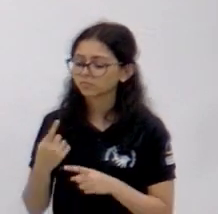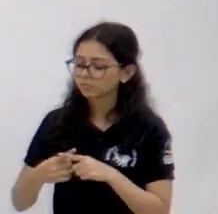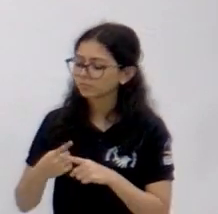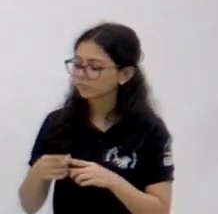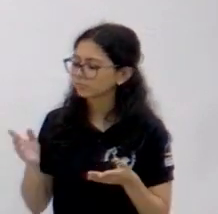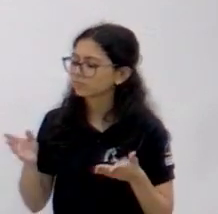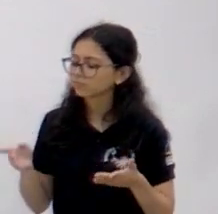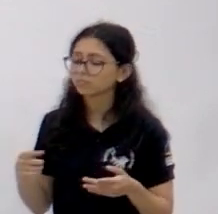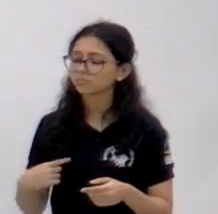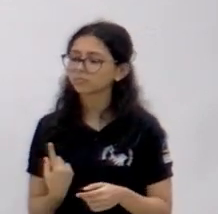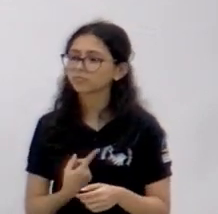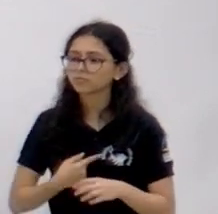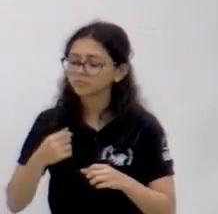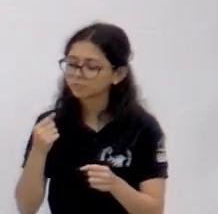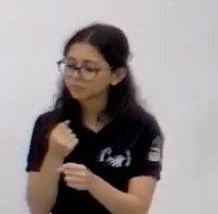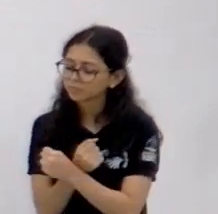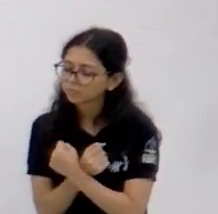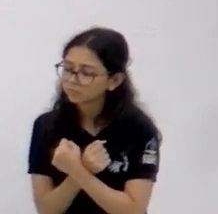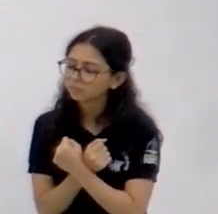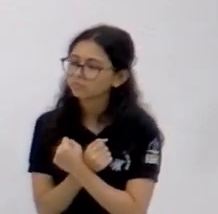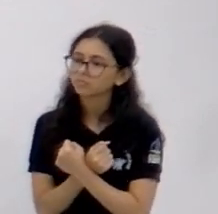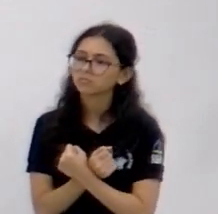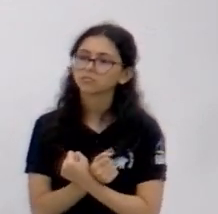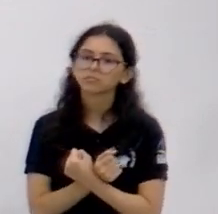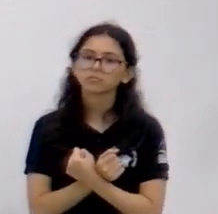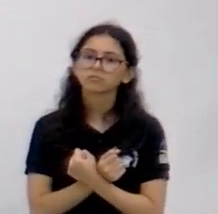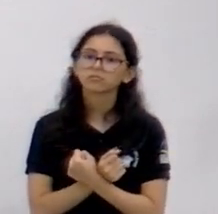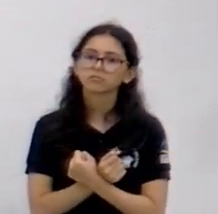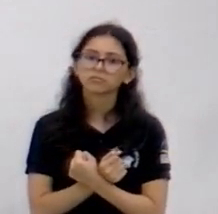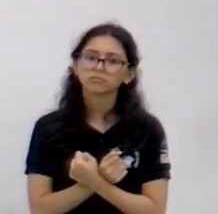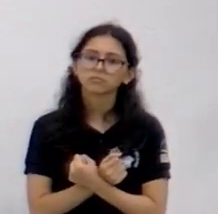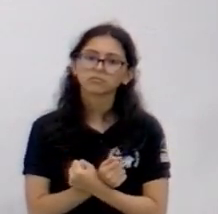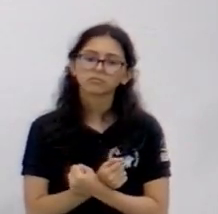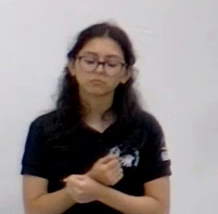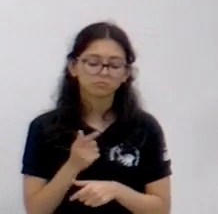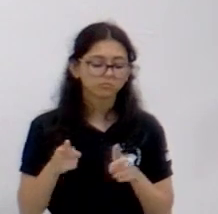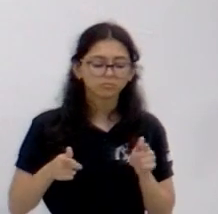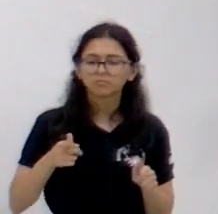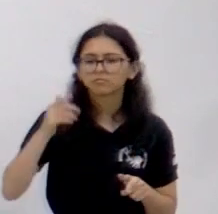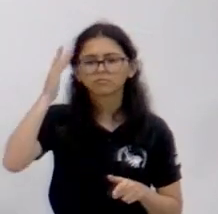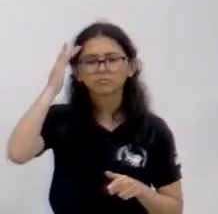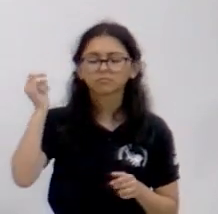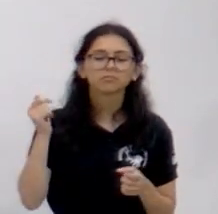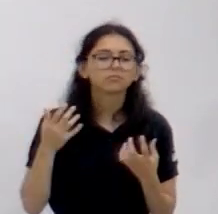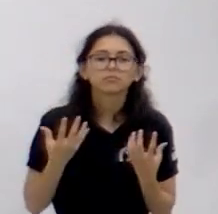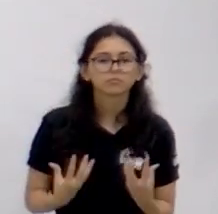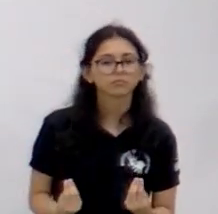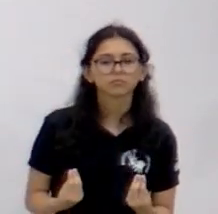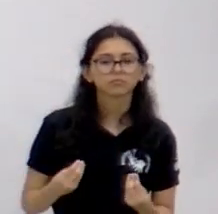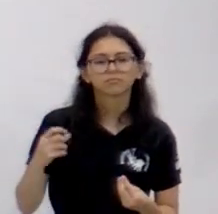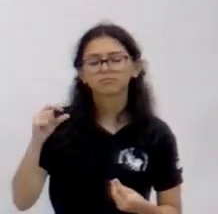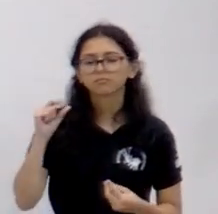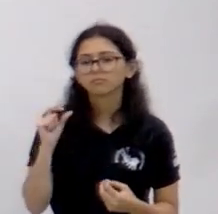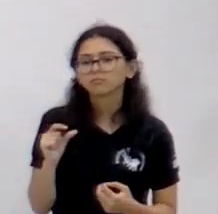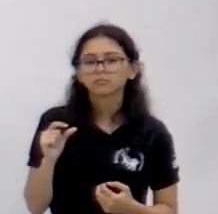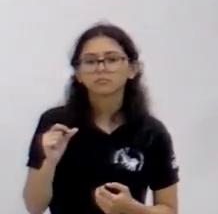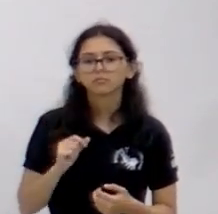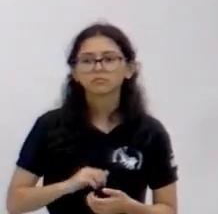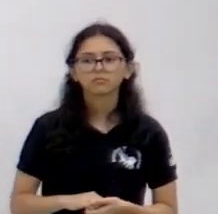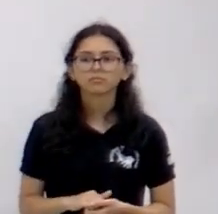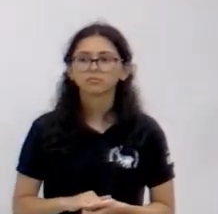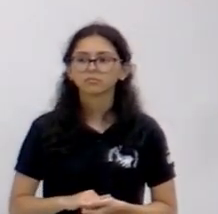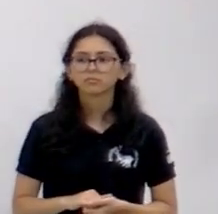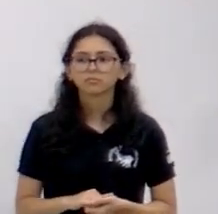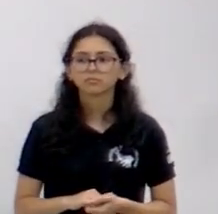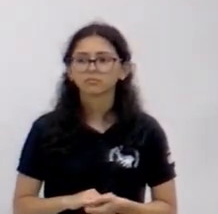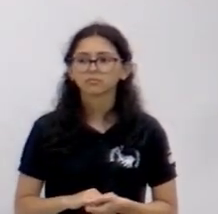nas mãos dos midianitas. Que valente que nada, sou fraco, sou pequeno, sou indefeso, estão aí